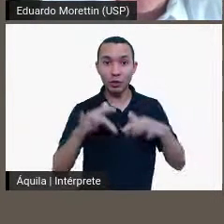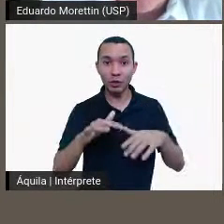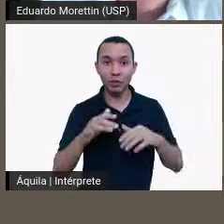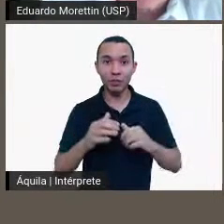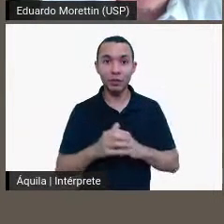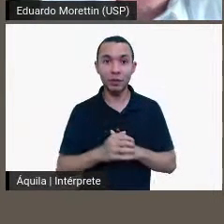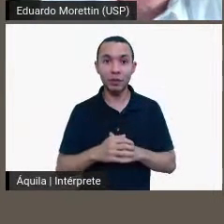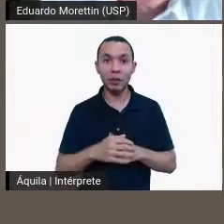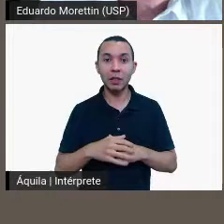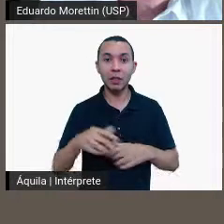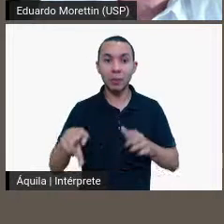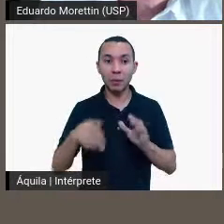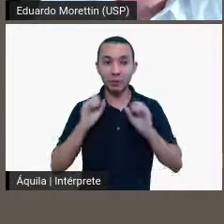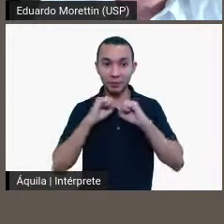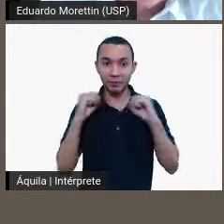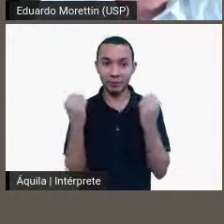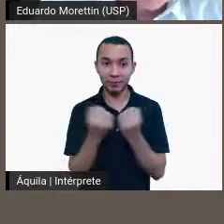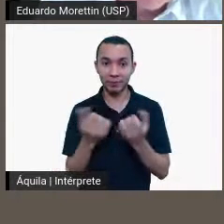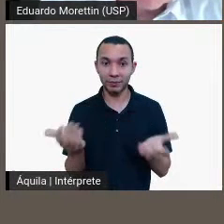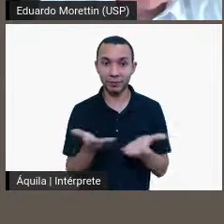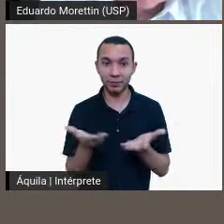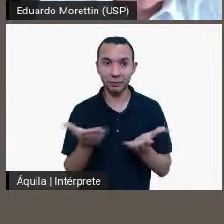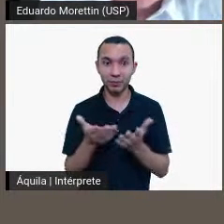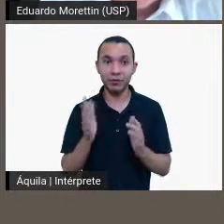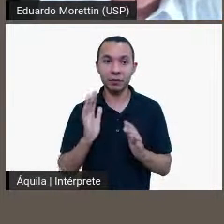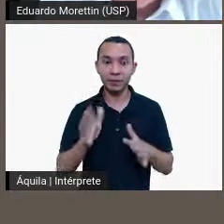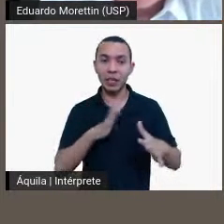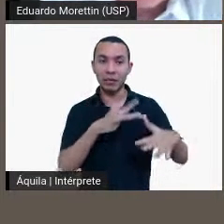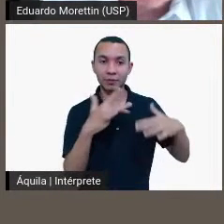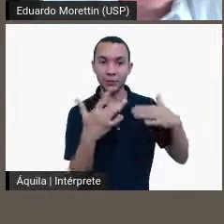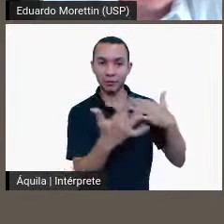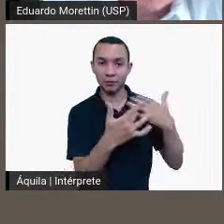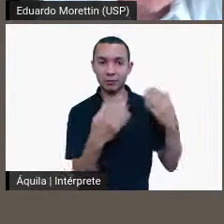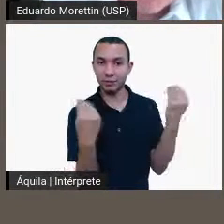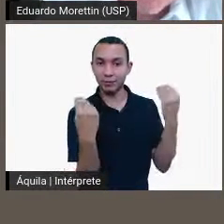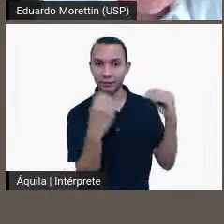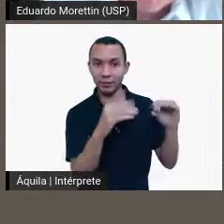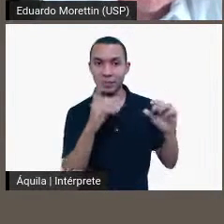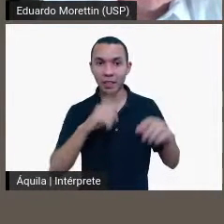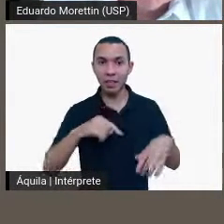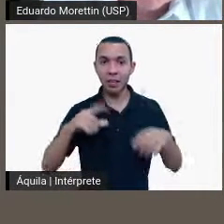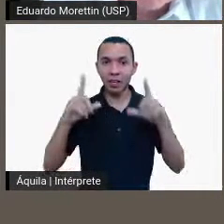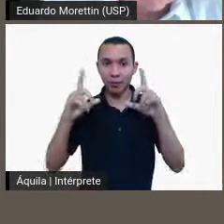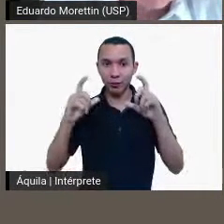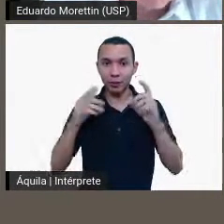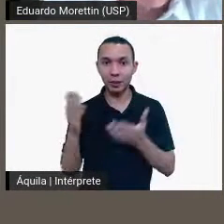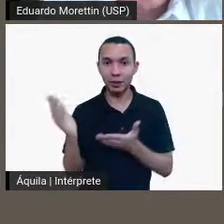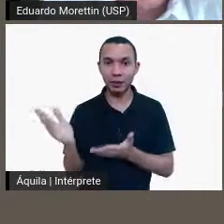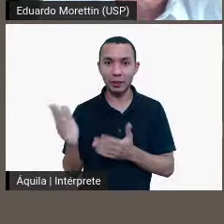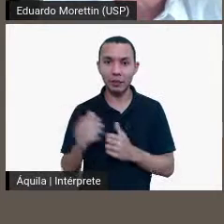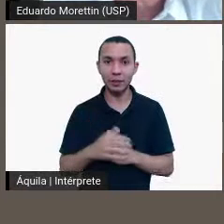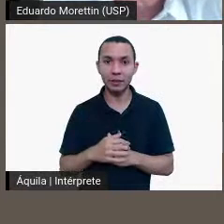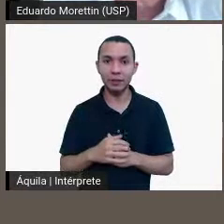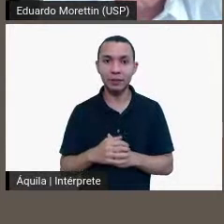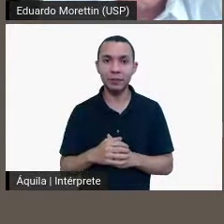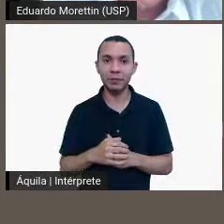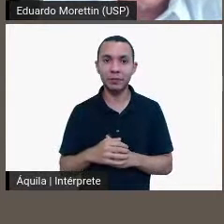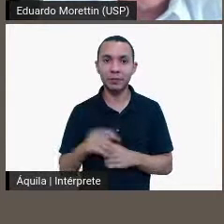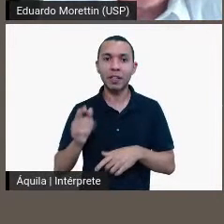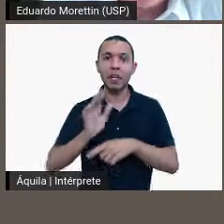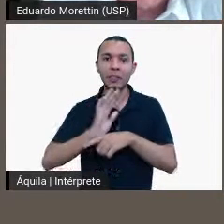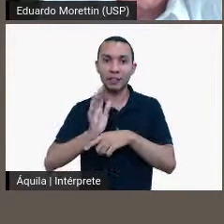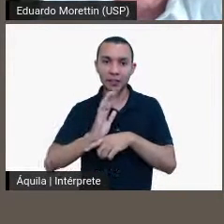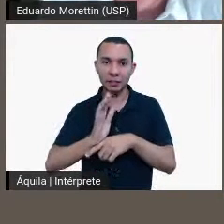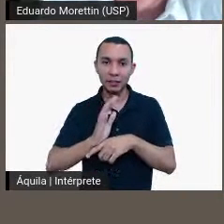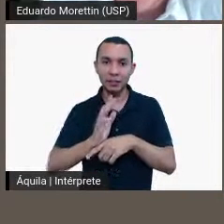de hoje, né, que circulou pelas mídias sociais. Essa fotografia, né, como está indicado aí, é do cinema